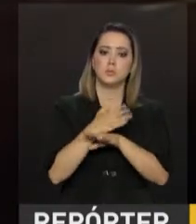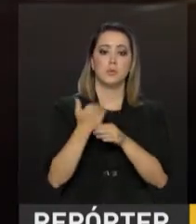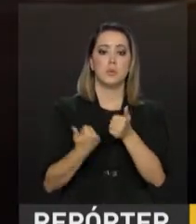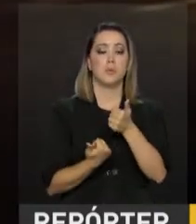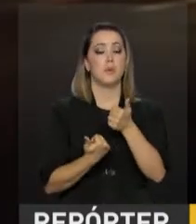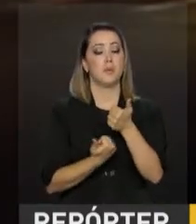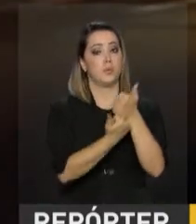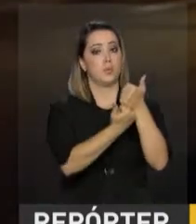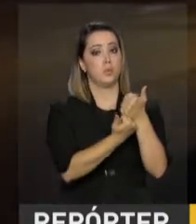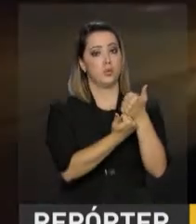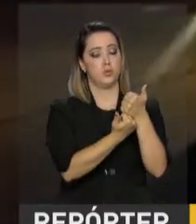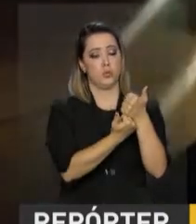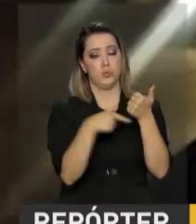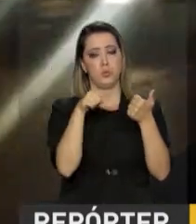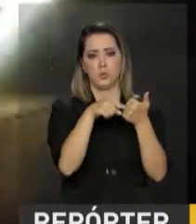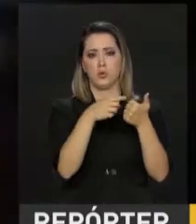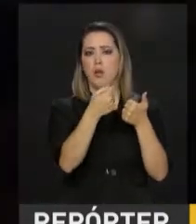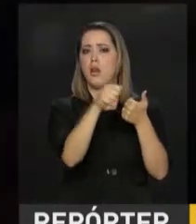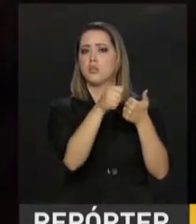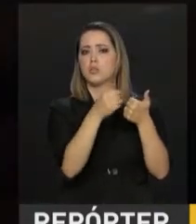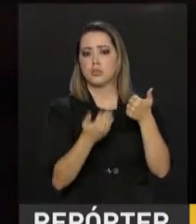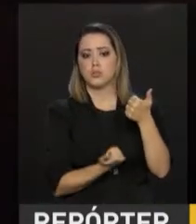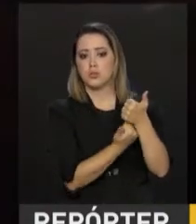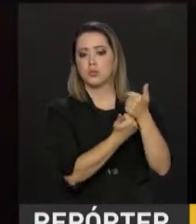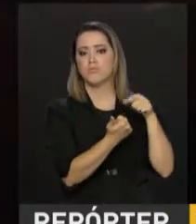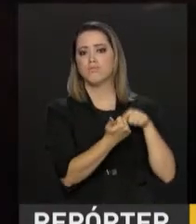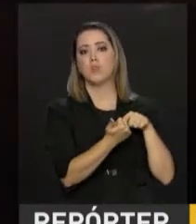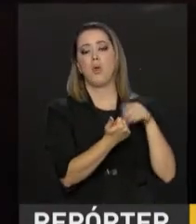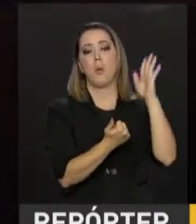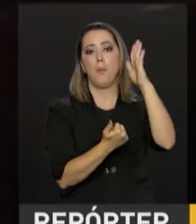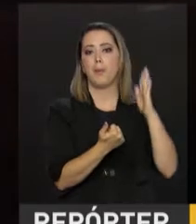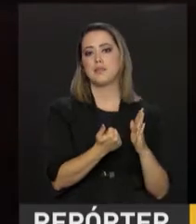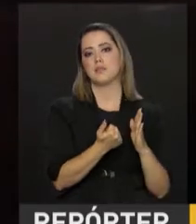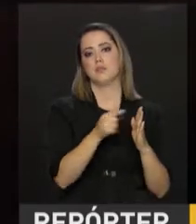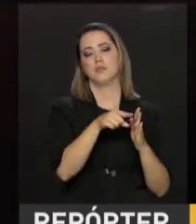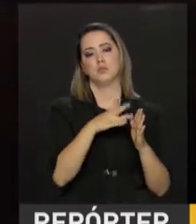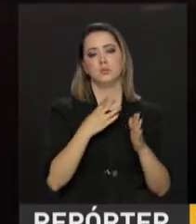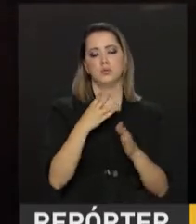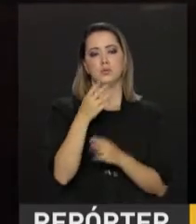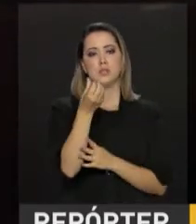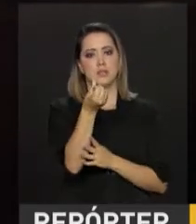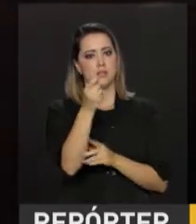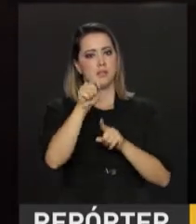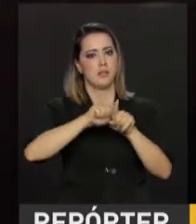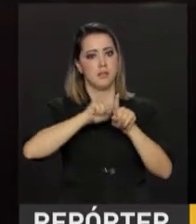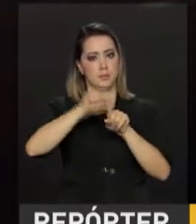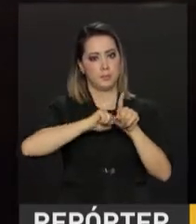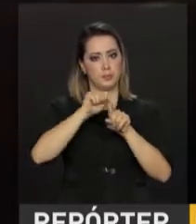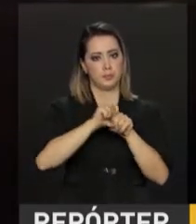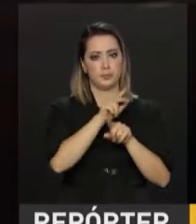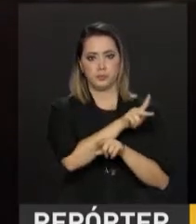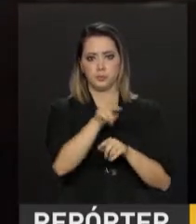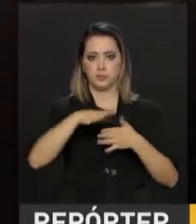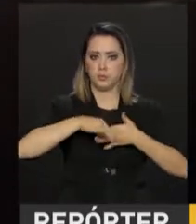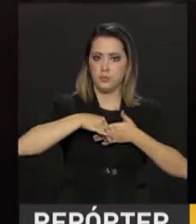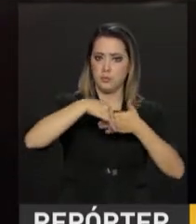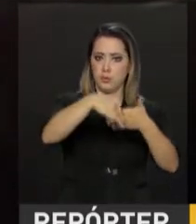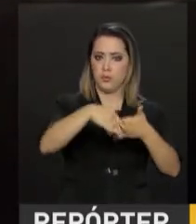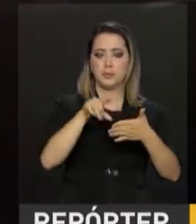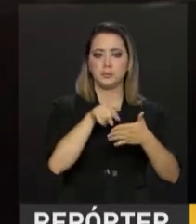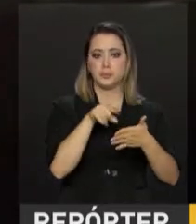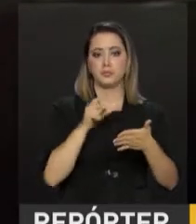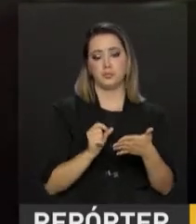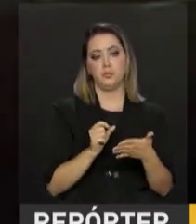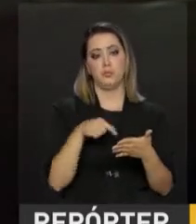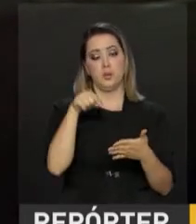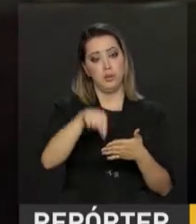presidência temporária do bloco da Argentina para o Brasil, que vai ficar no comando pelos próximos 6 meses. Aqui em Mendoza, o presidente Michel